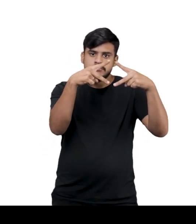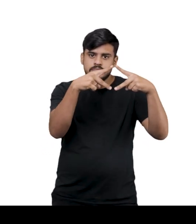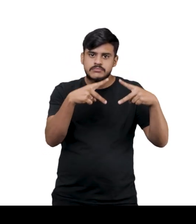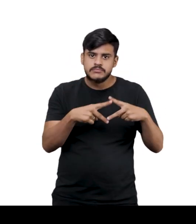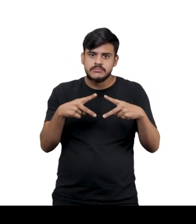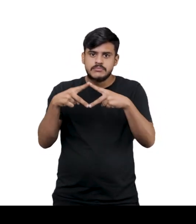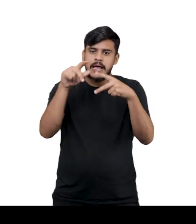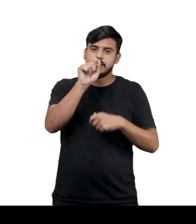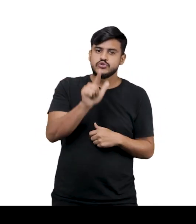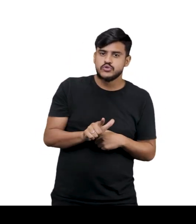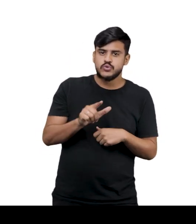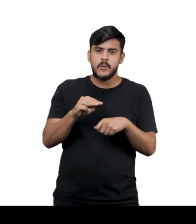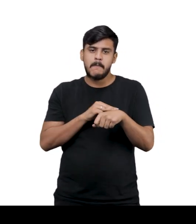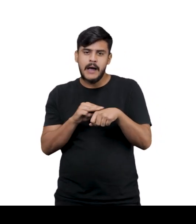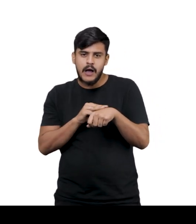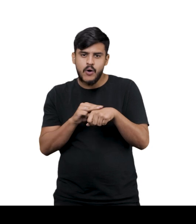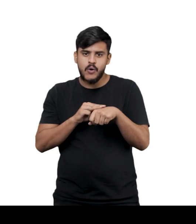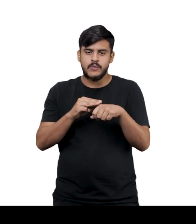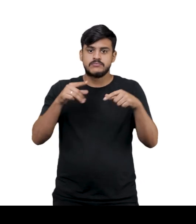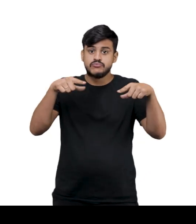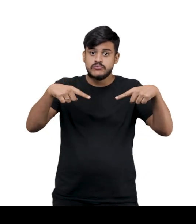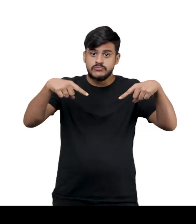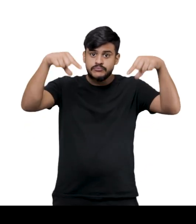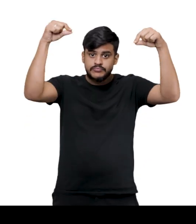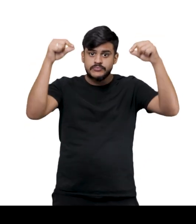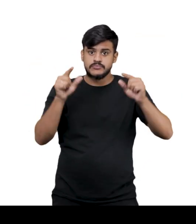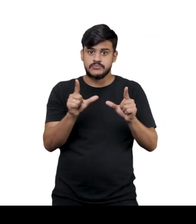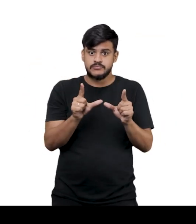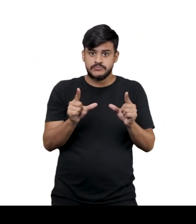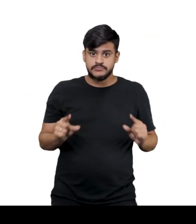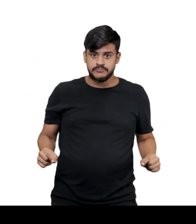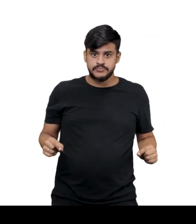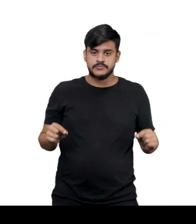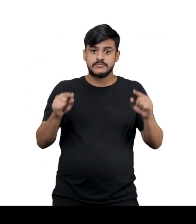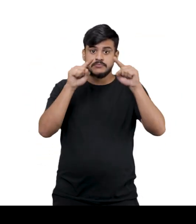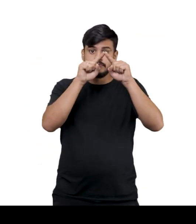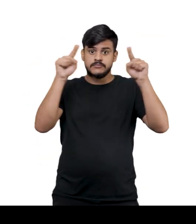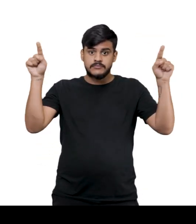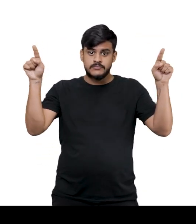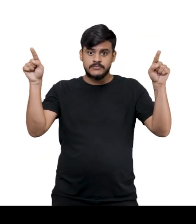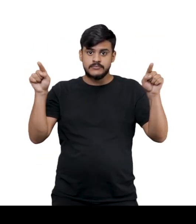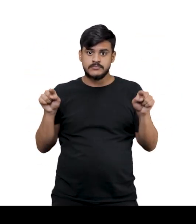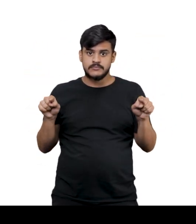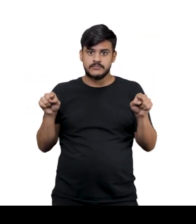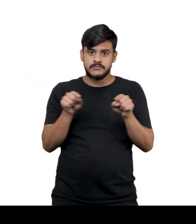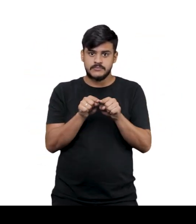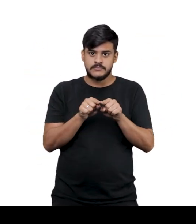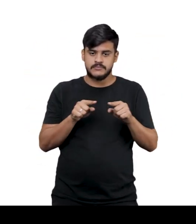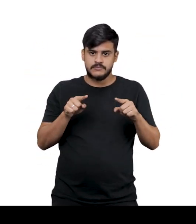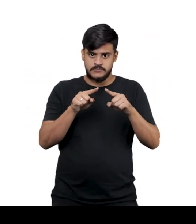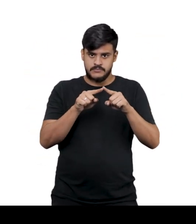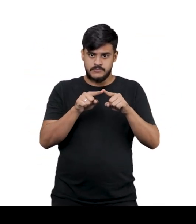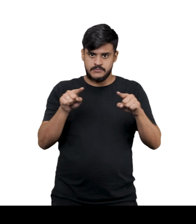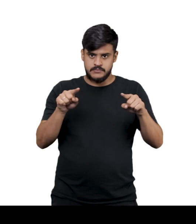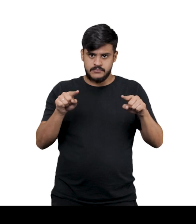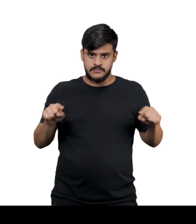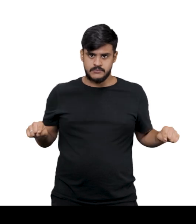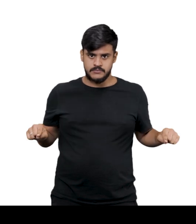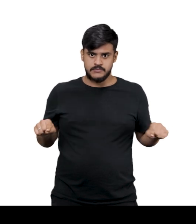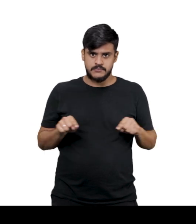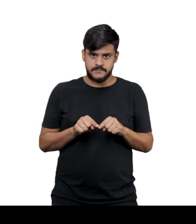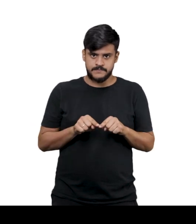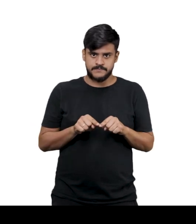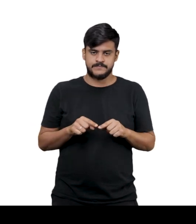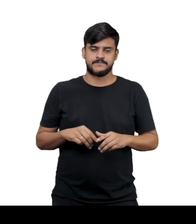e marrons se intercalam, seguidos por triângulos alongados e depois duas grandes áreas